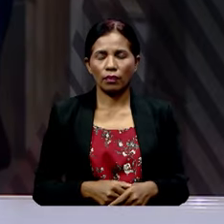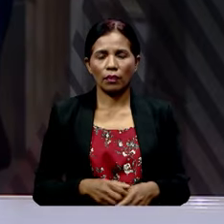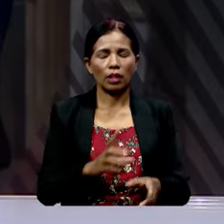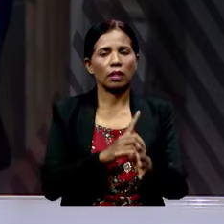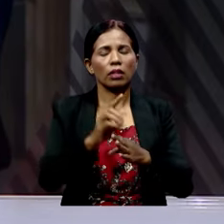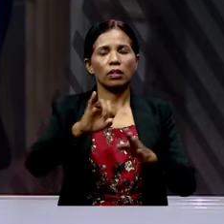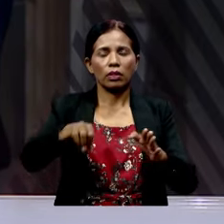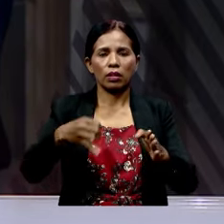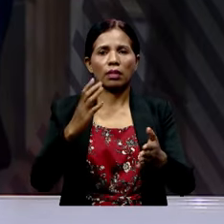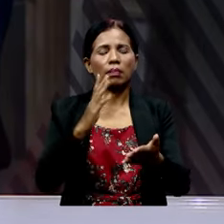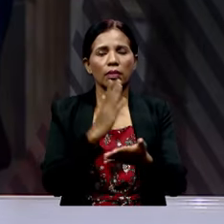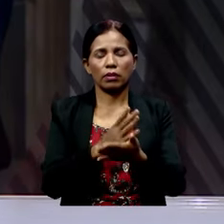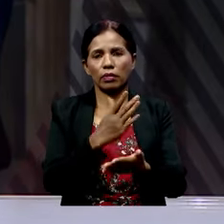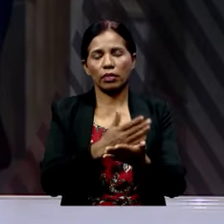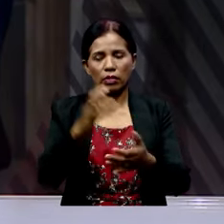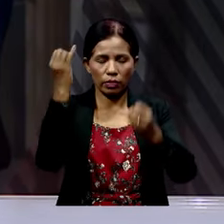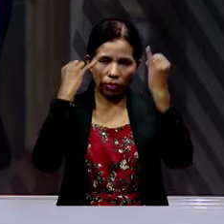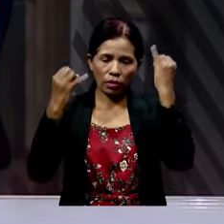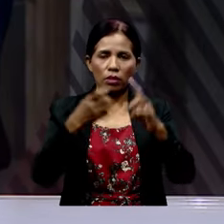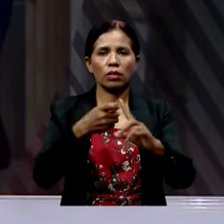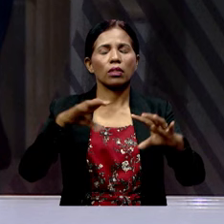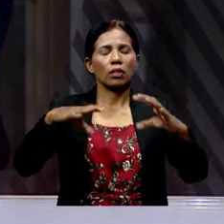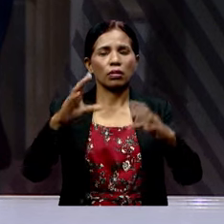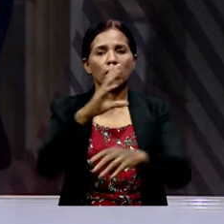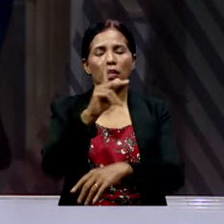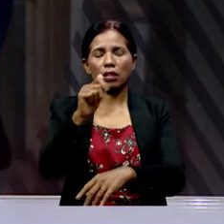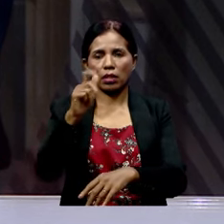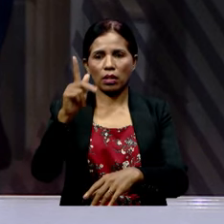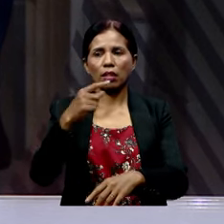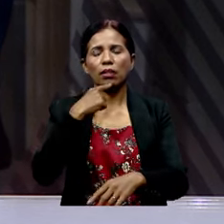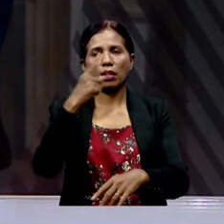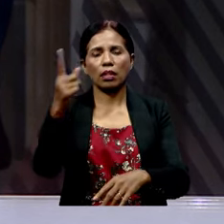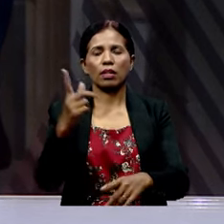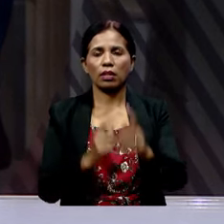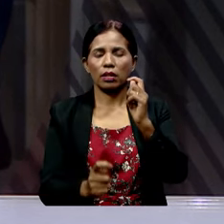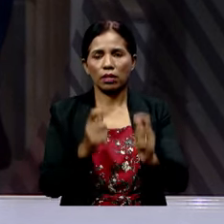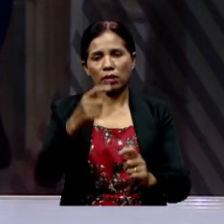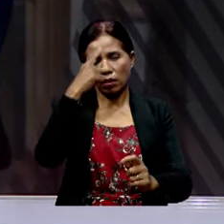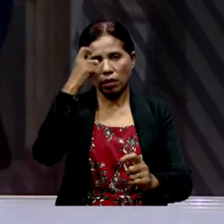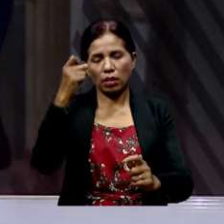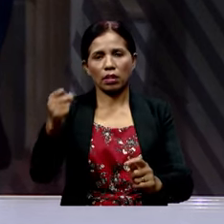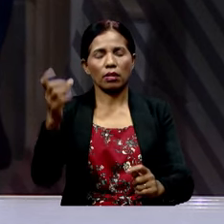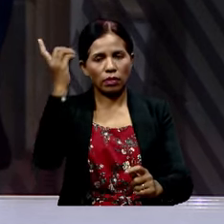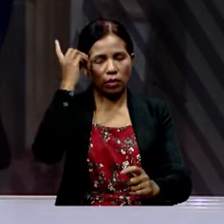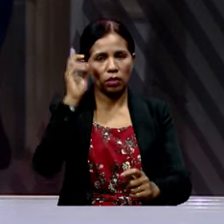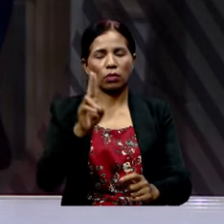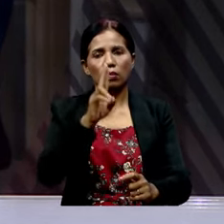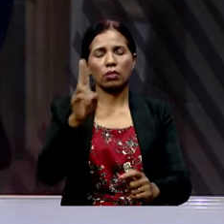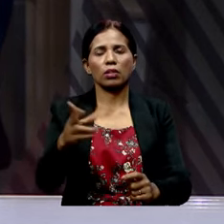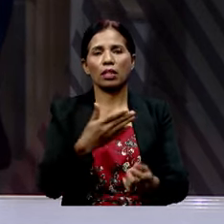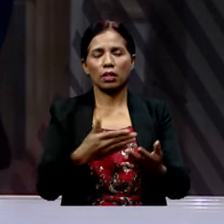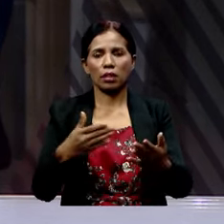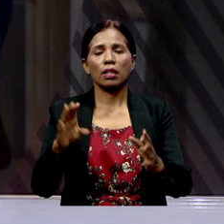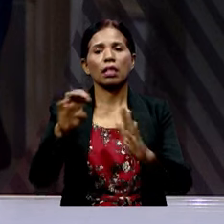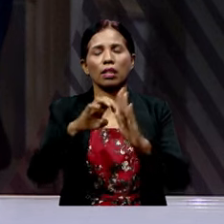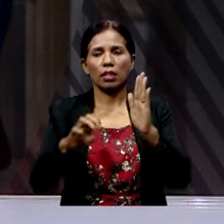Diretor-Geral Prevenção, Sensibilização, Rússia Comissão Anticorrupção, Ratanha Tribunal, também desconfia, usa patrimônio Estado